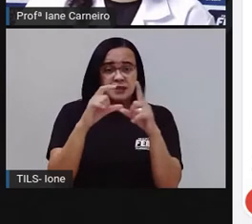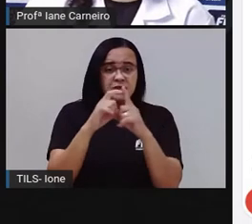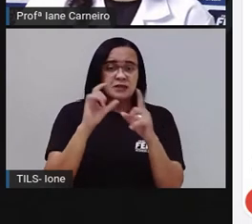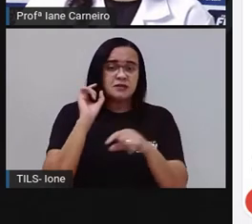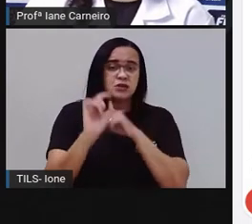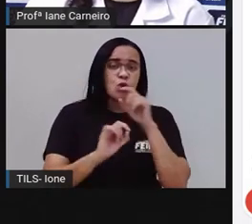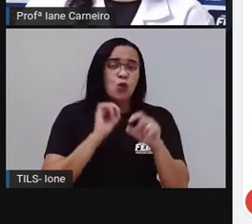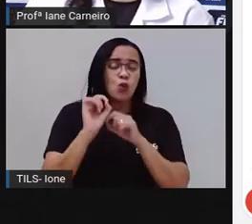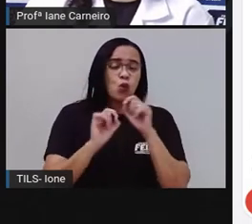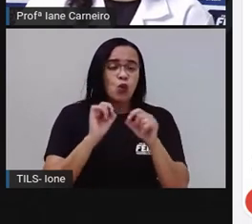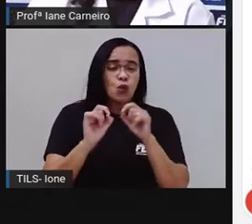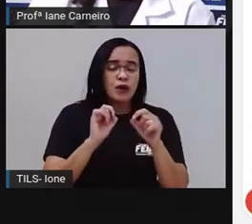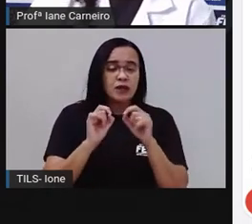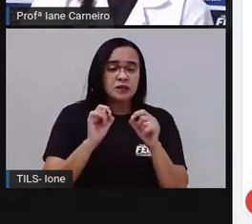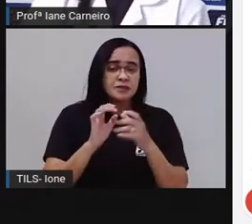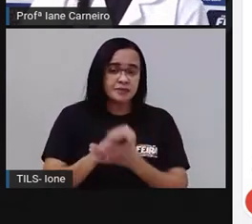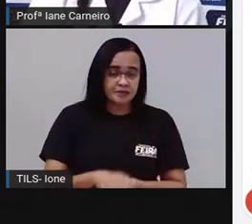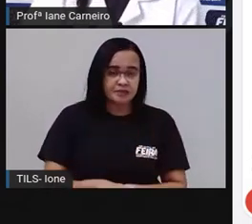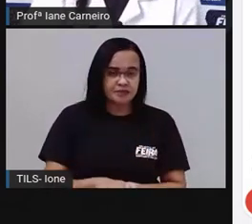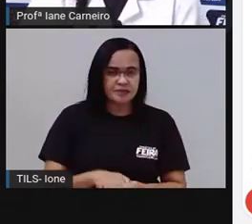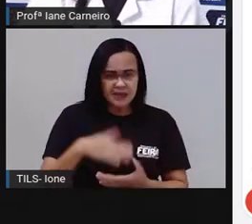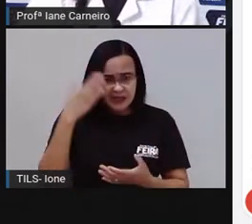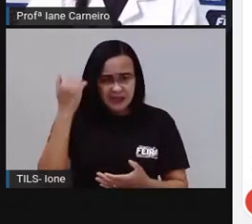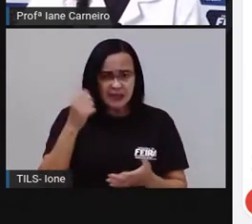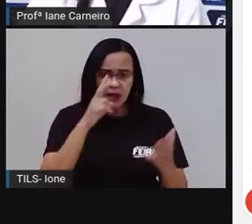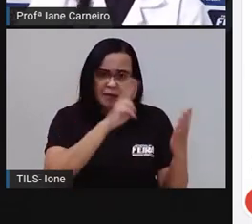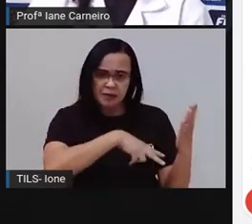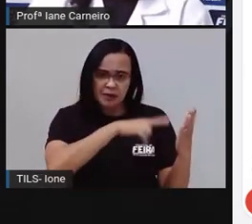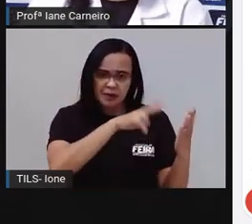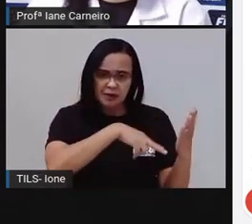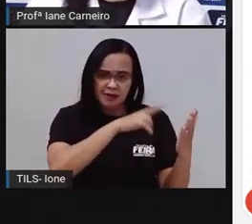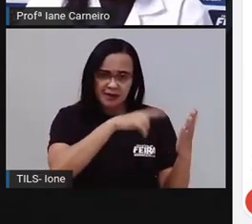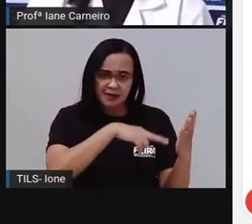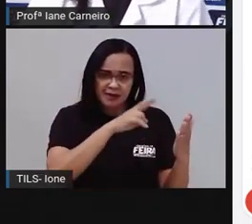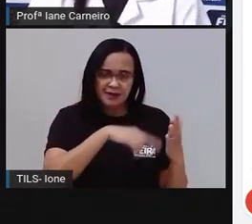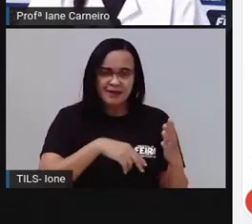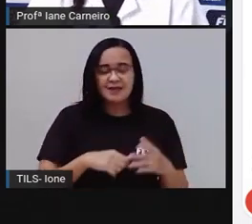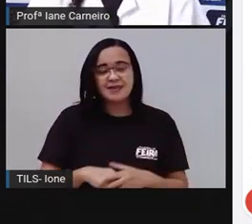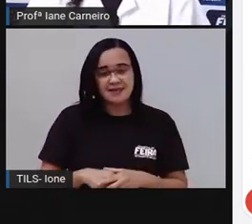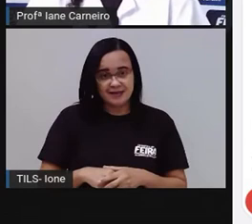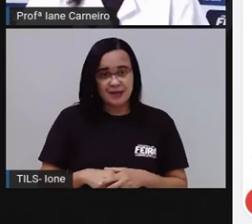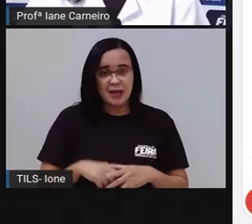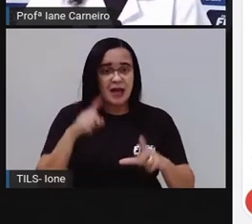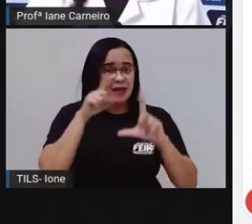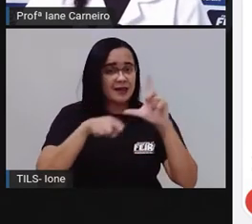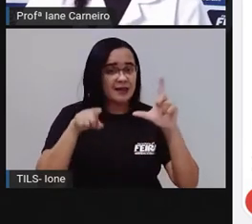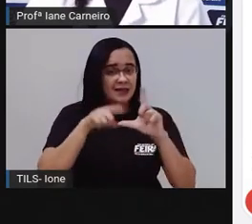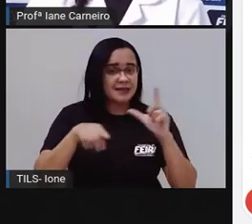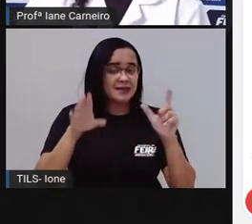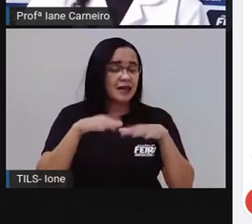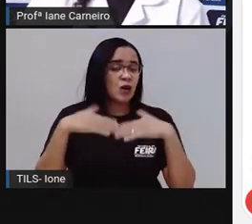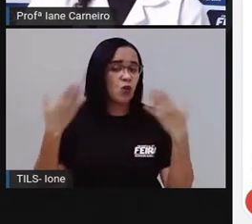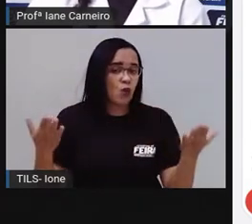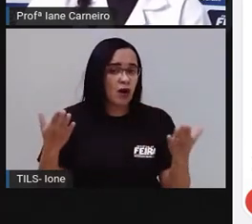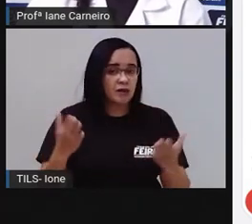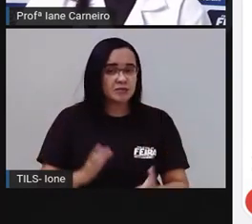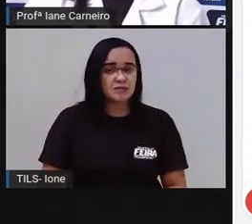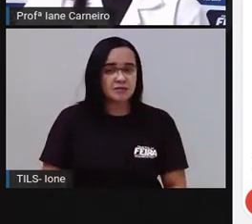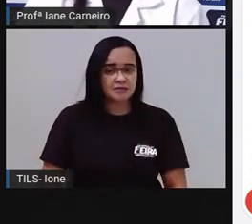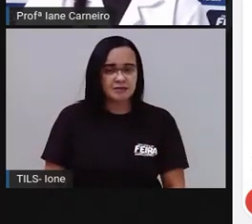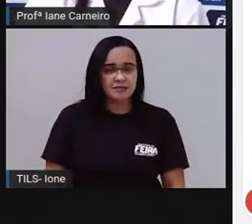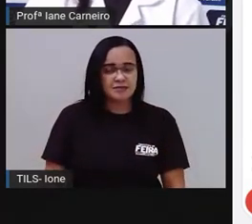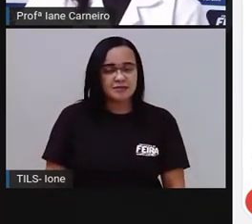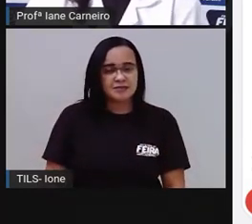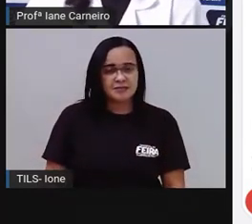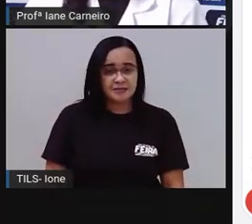escrito, quem consegue ler que palavra é essa? Hoje a Pro não colocou desenho. A Pro não colocou imagem para ajudar vocês. Então,